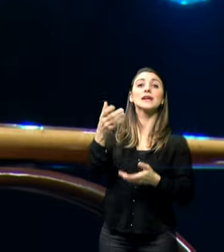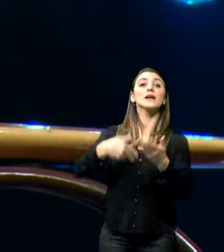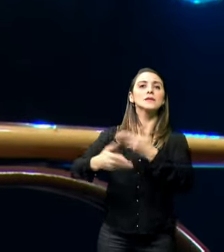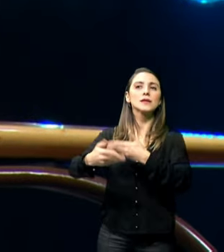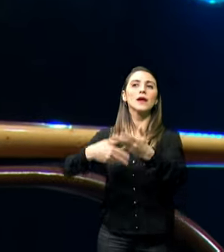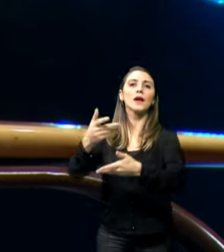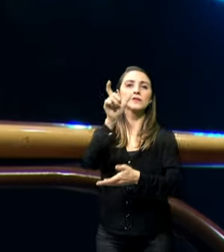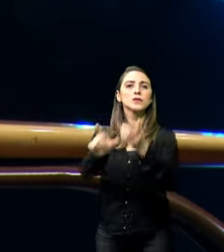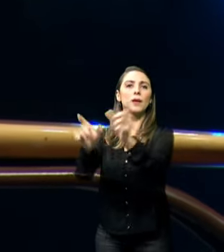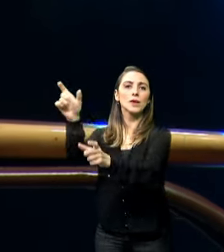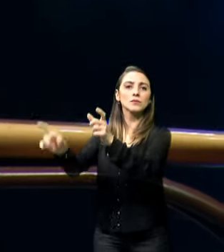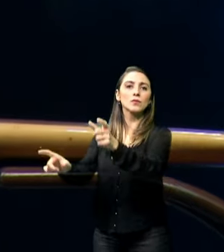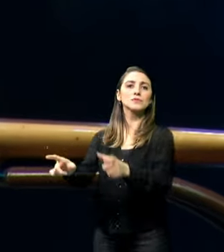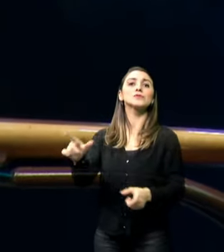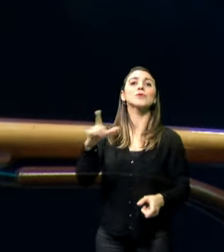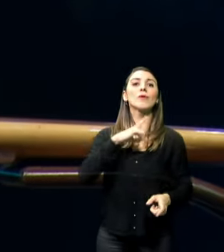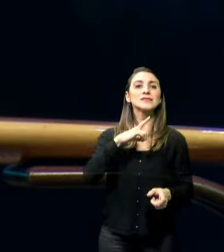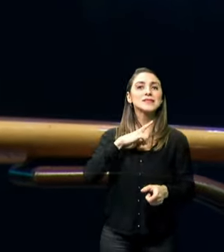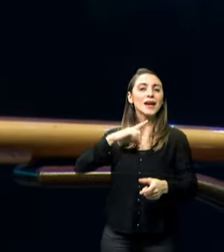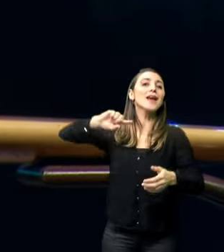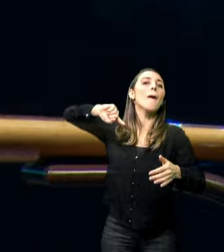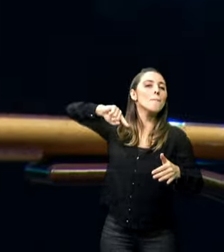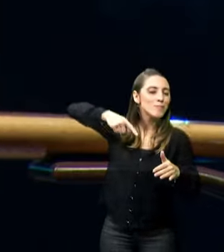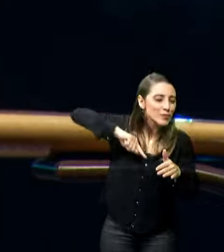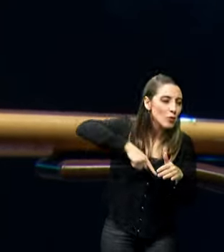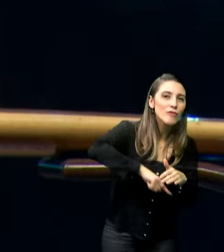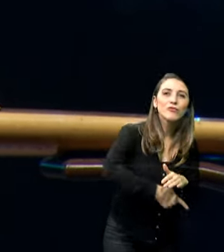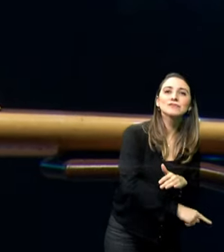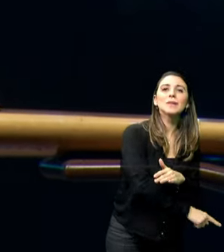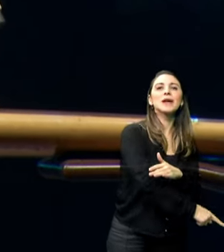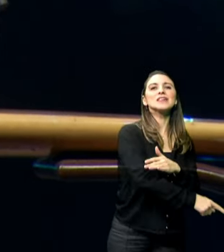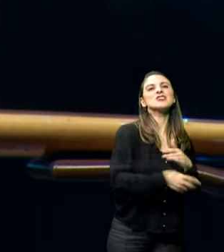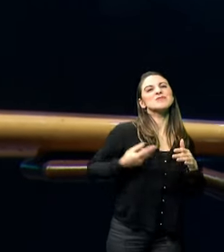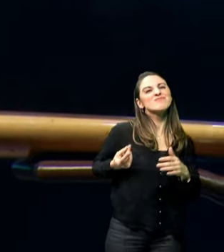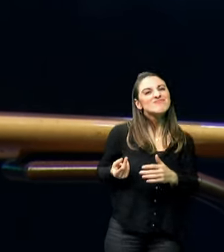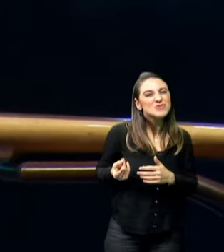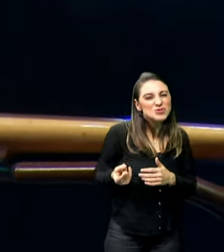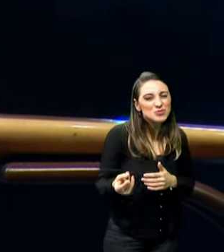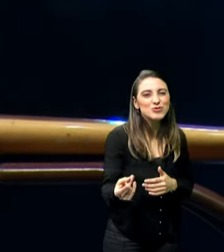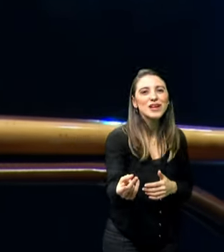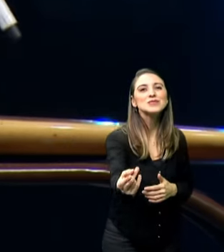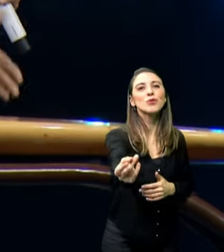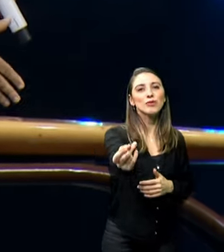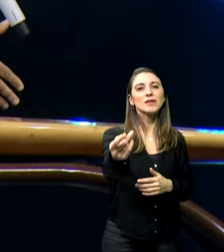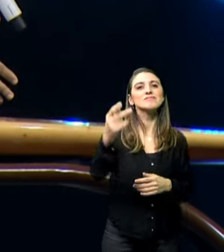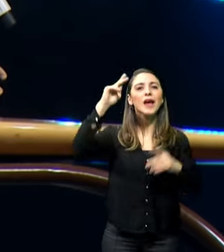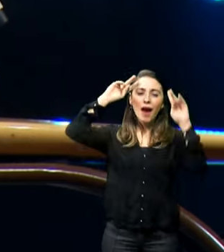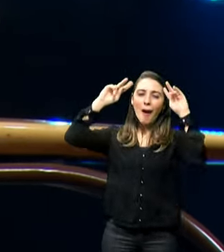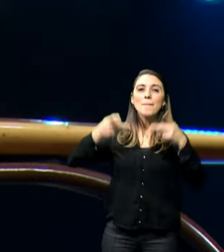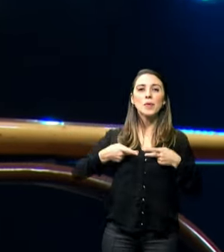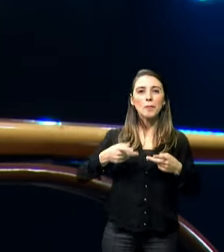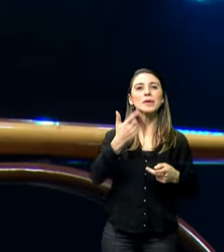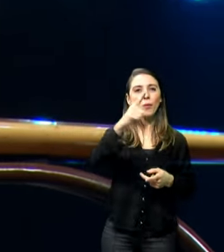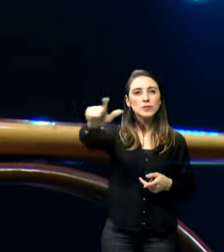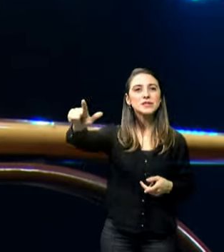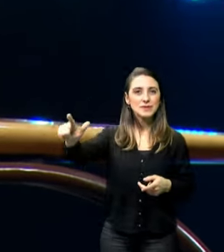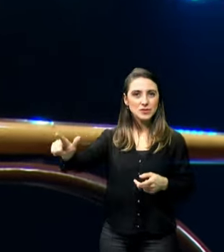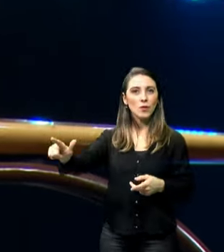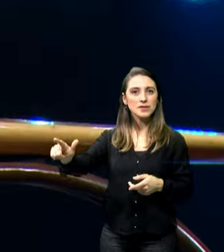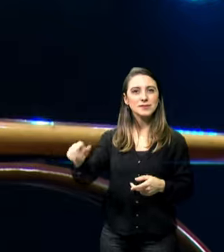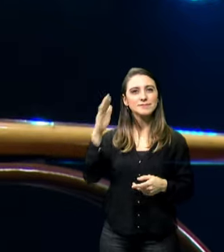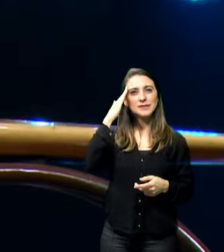duradouros com outros seres humanos. Então, uma definição de saúde mental é essa. O que